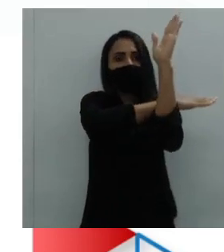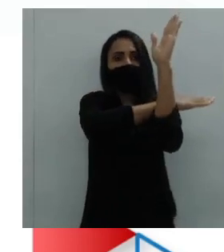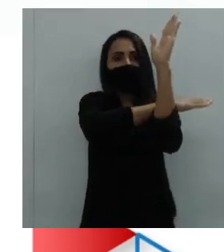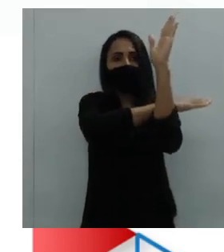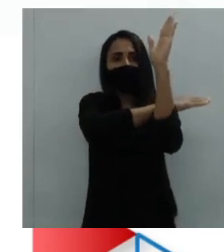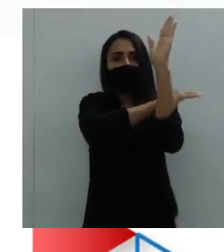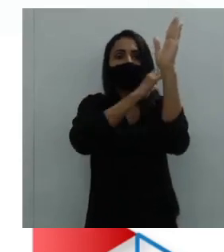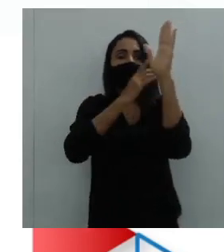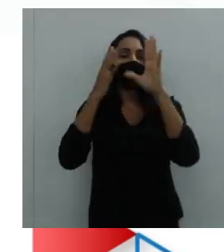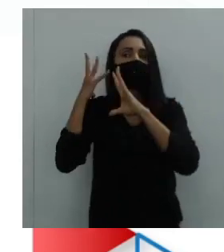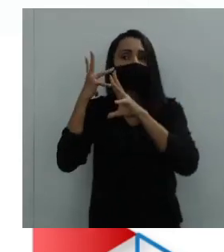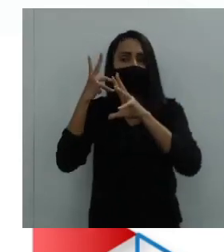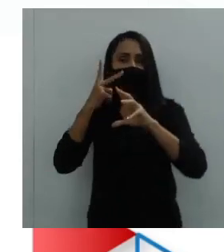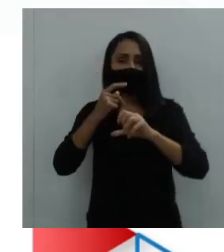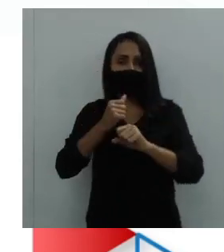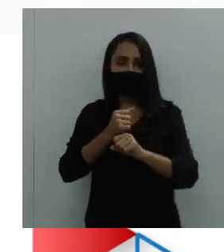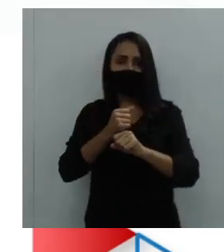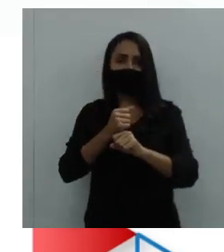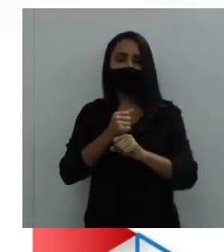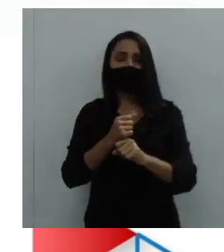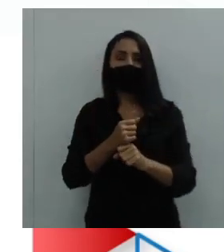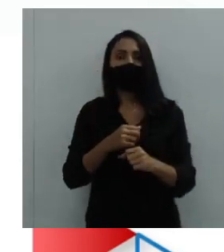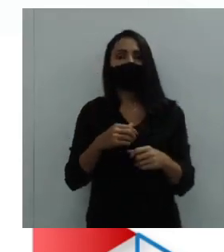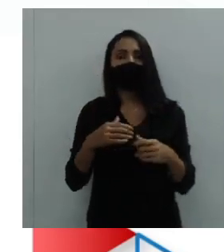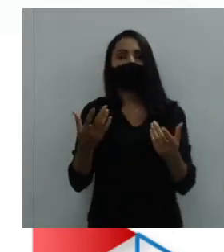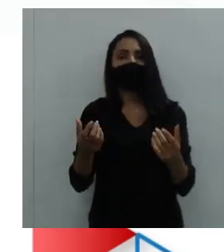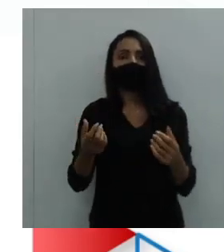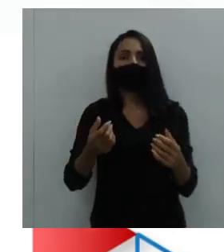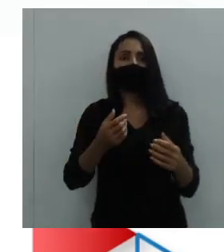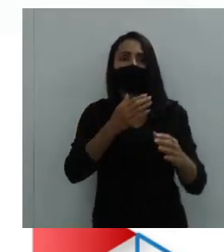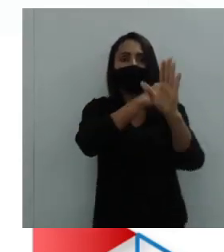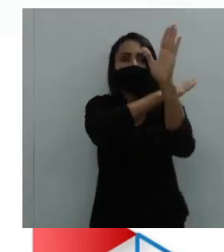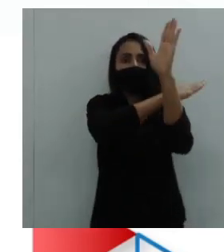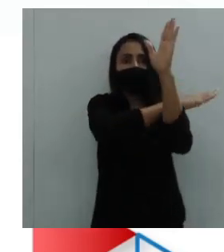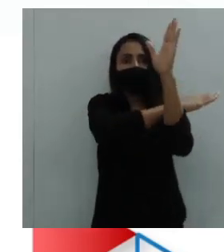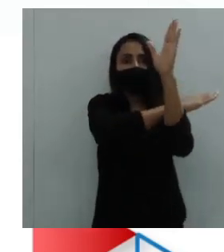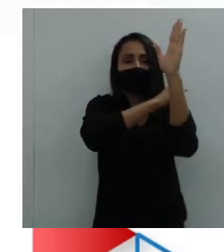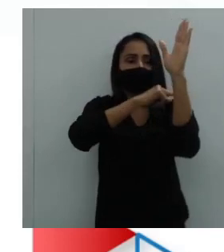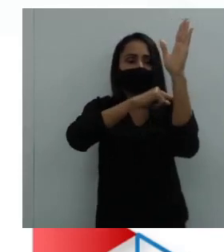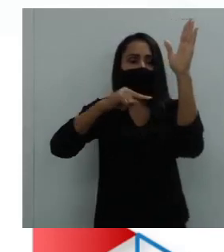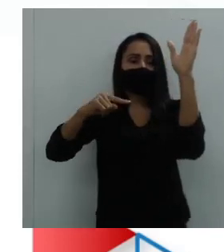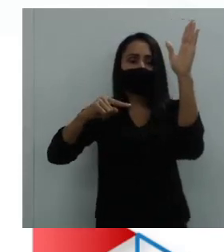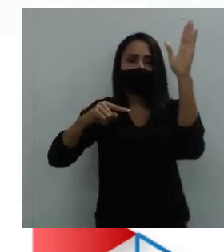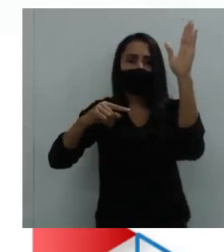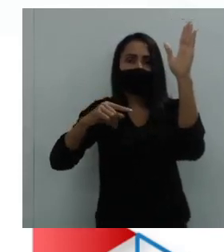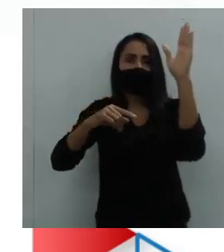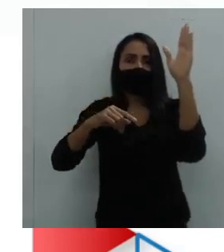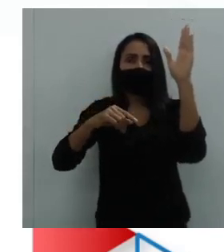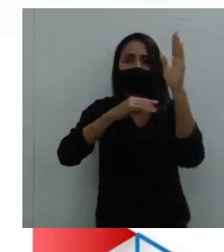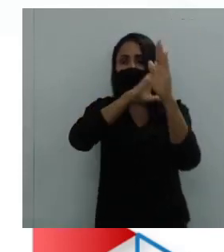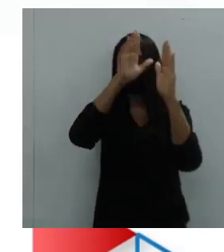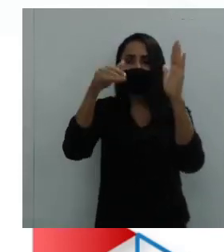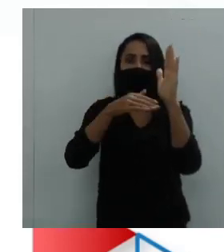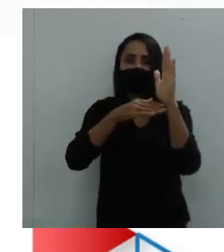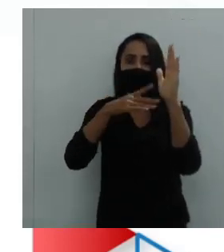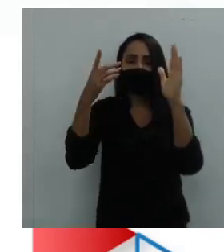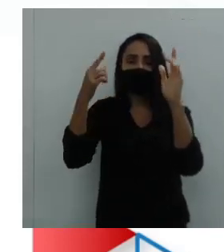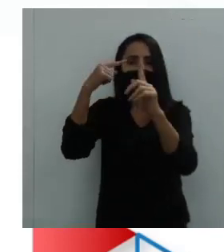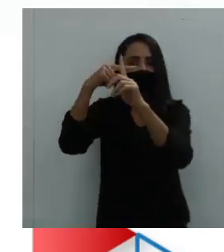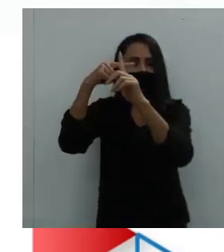vocês revisão do nosso plano cartesiano. Olha, no primeiro quadrante, tudo é mais. Porque do